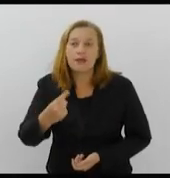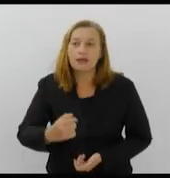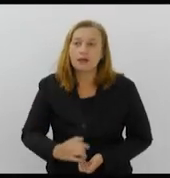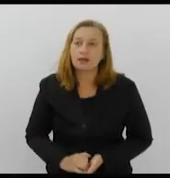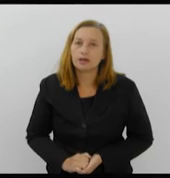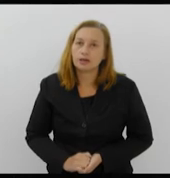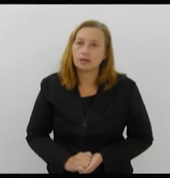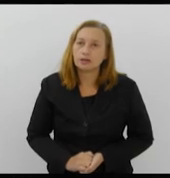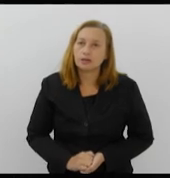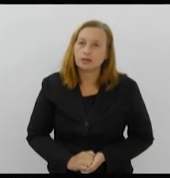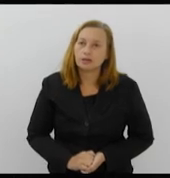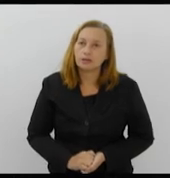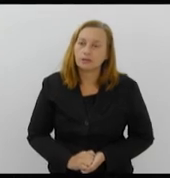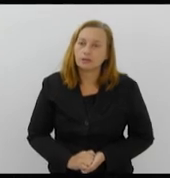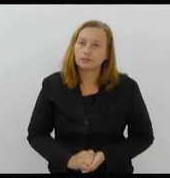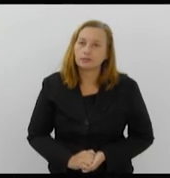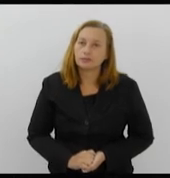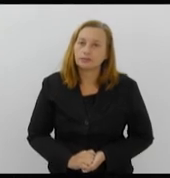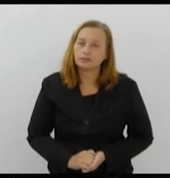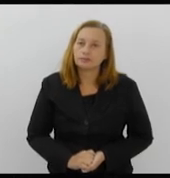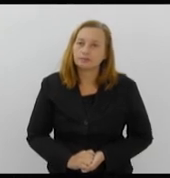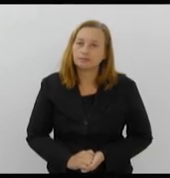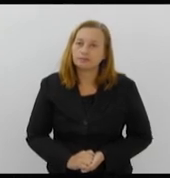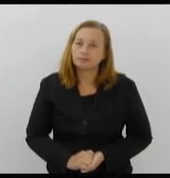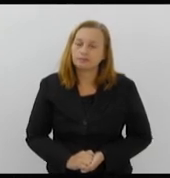forma aquiescente.